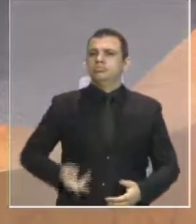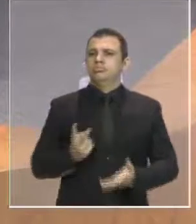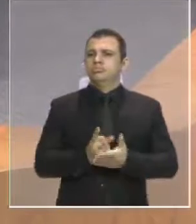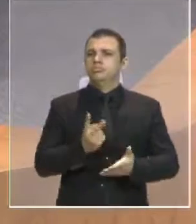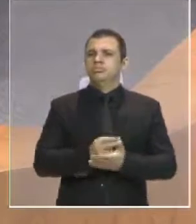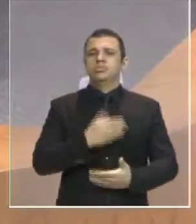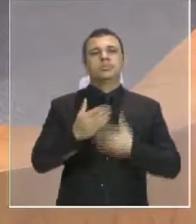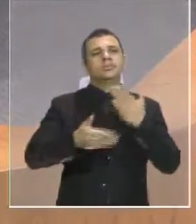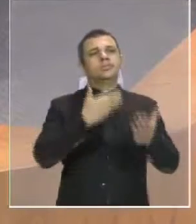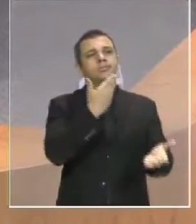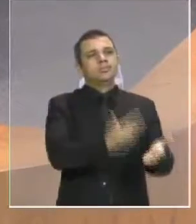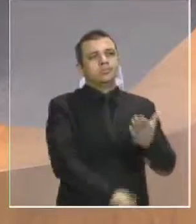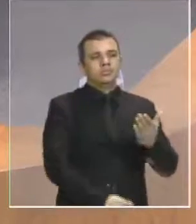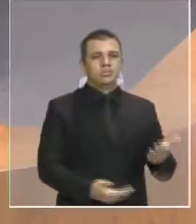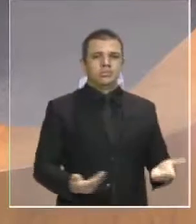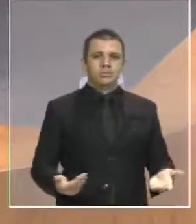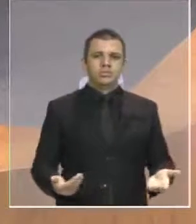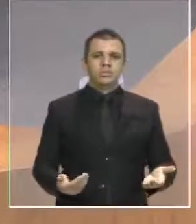foi retirado deste governo?